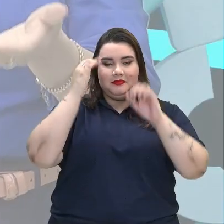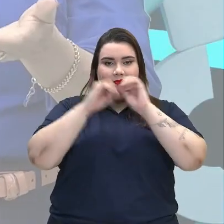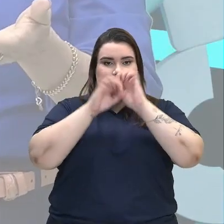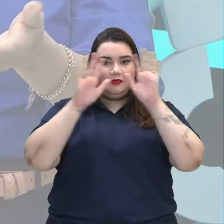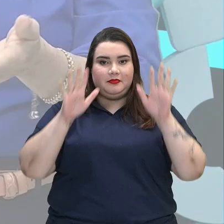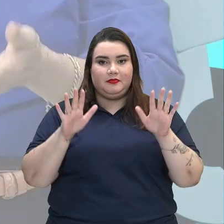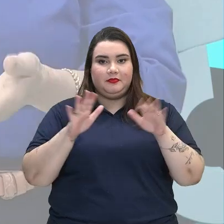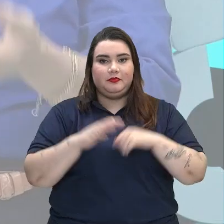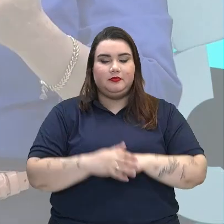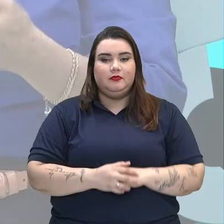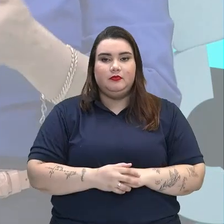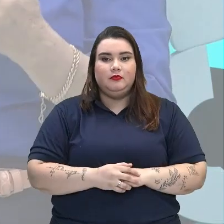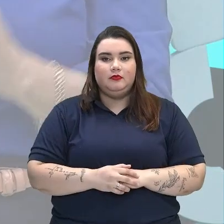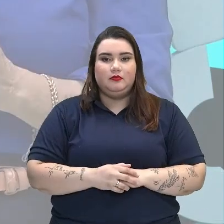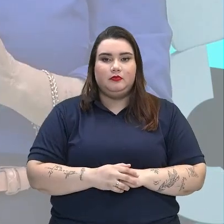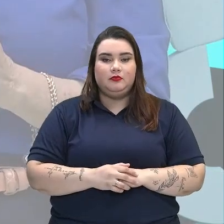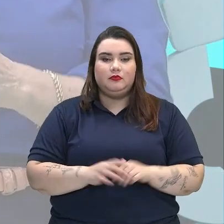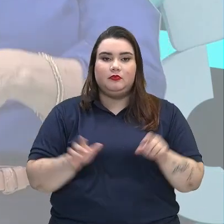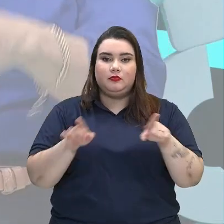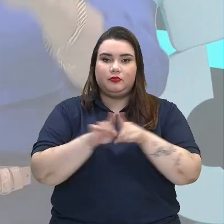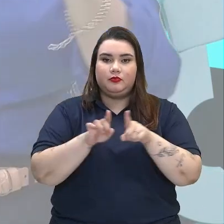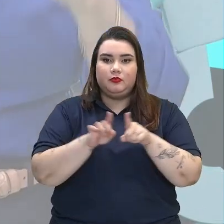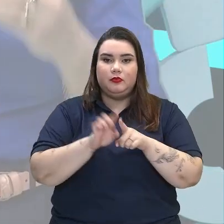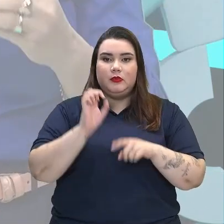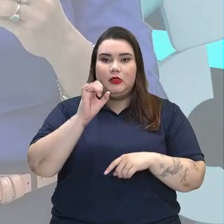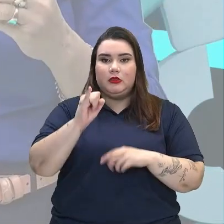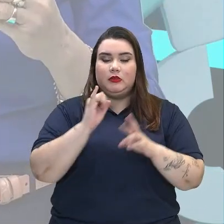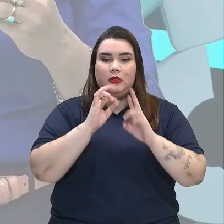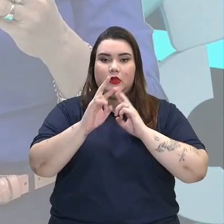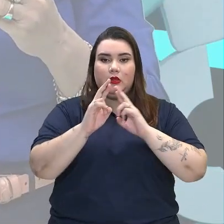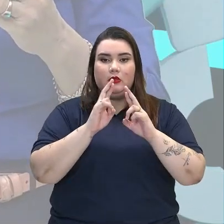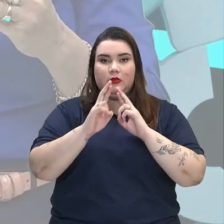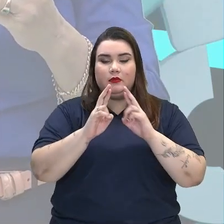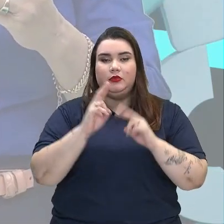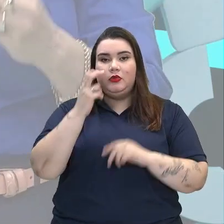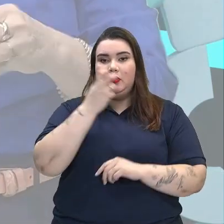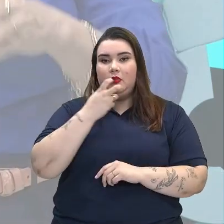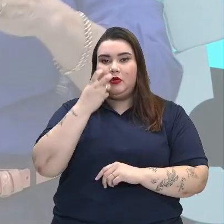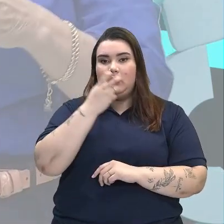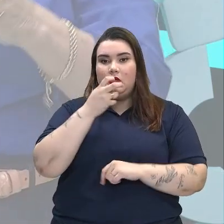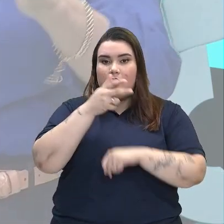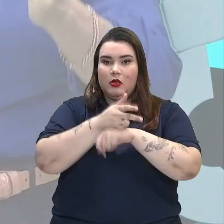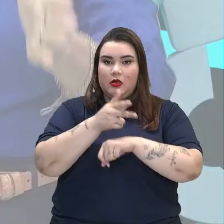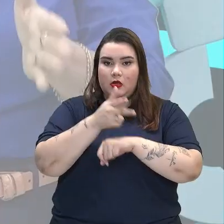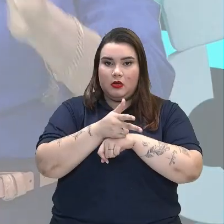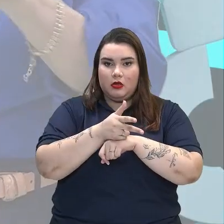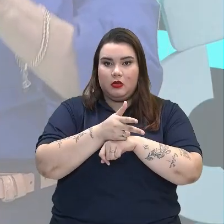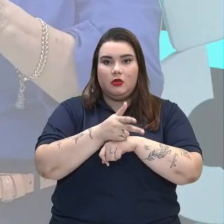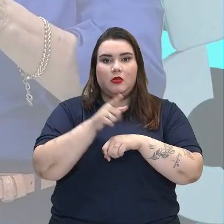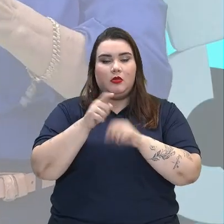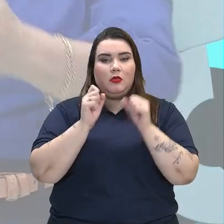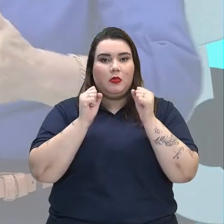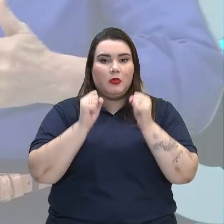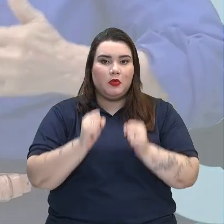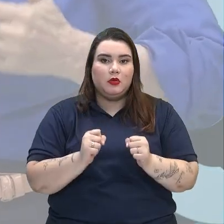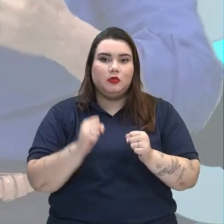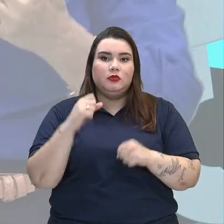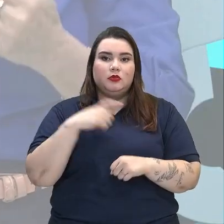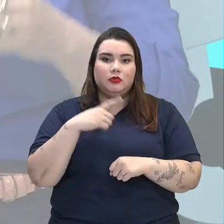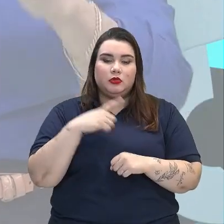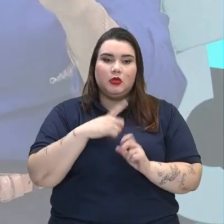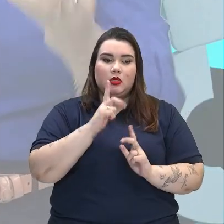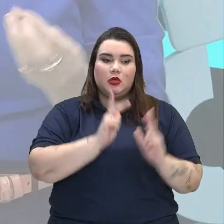Além disso, quando a entrevista oral for gravada, né? Essa entrevista ela pode passar por